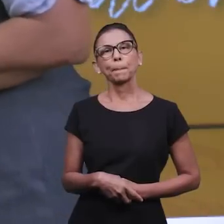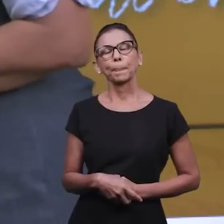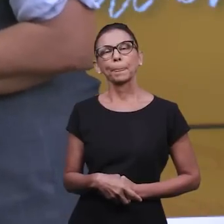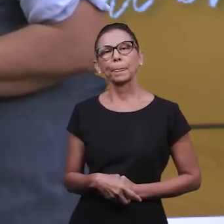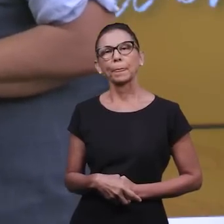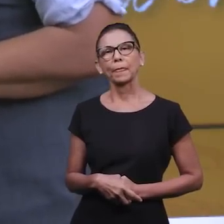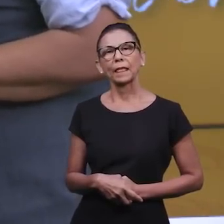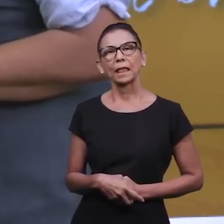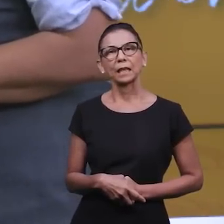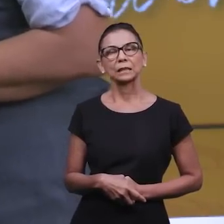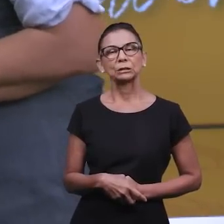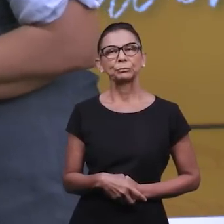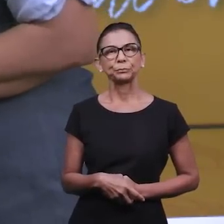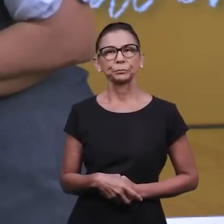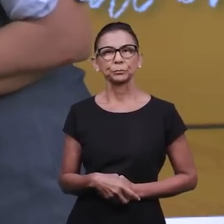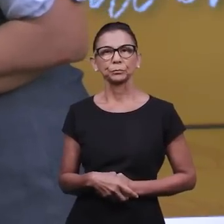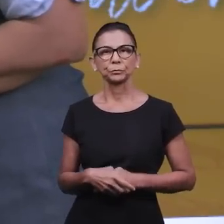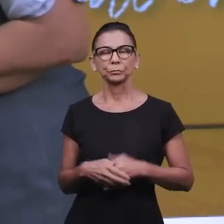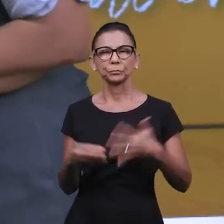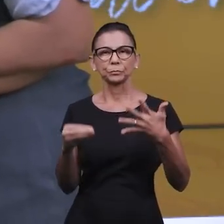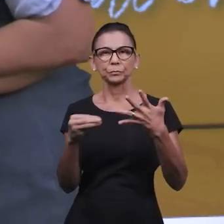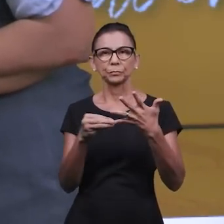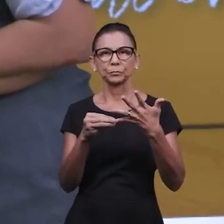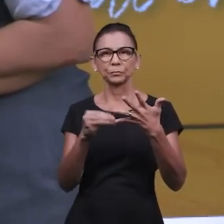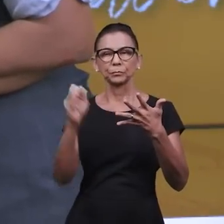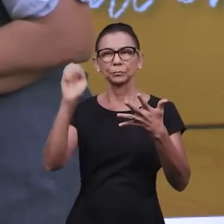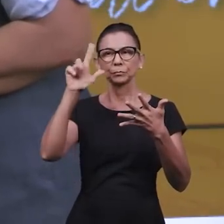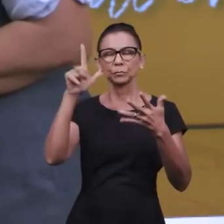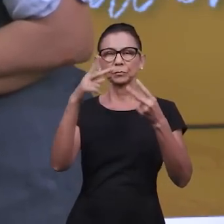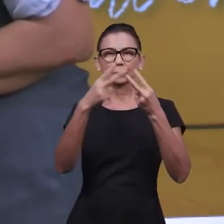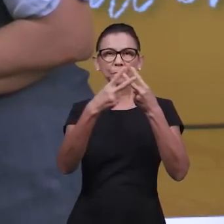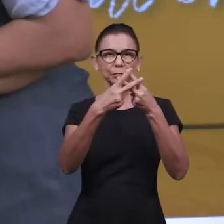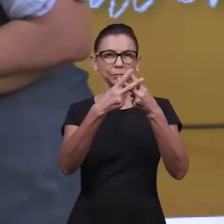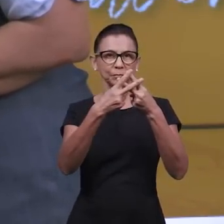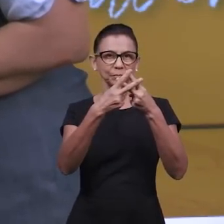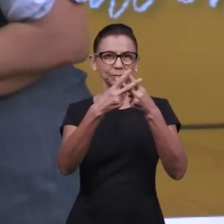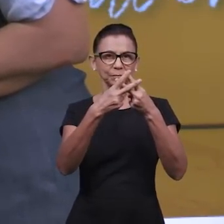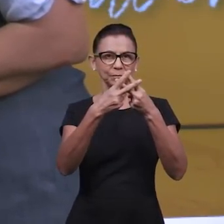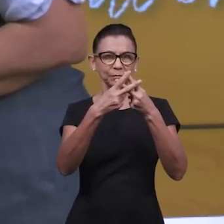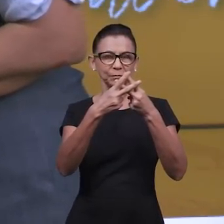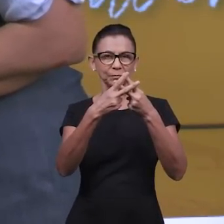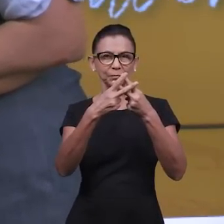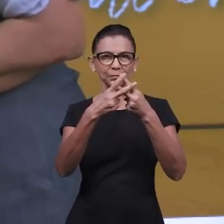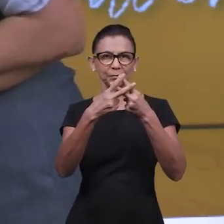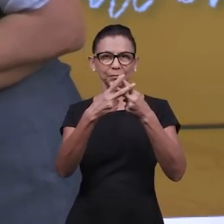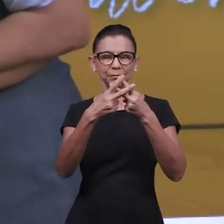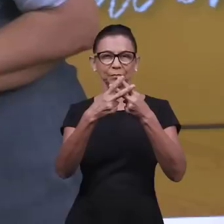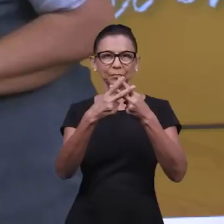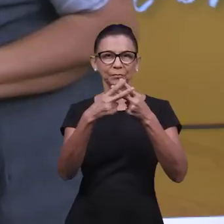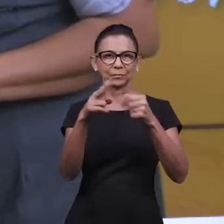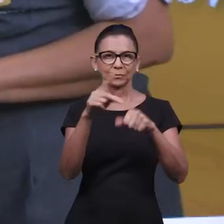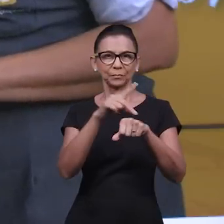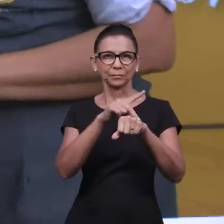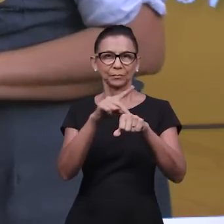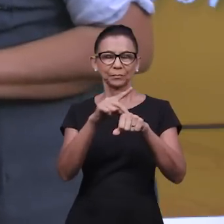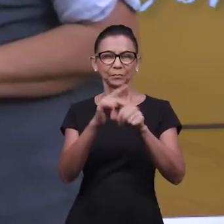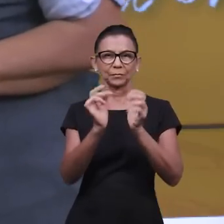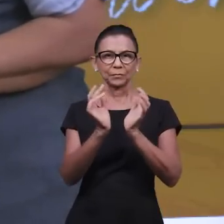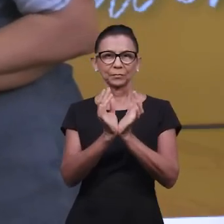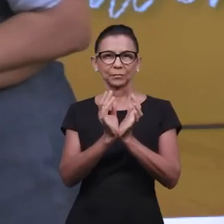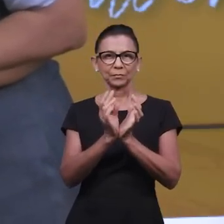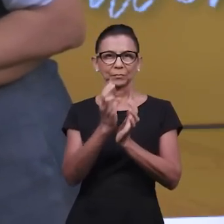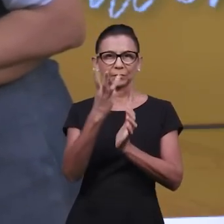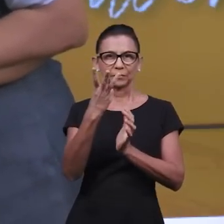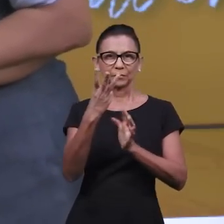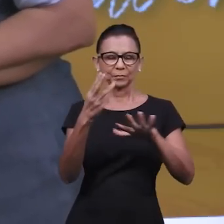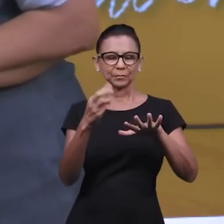Nós vamos ter a nota Sol sustenido, notinha preta dentro do grupo das